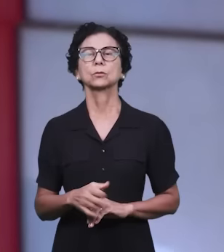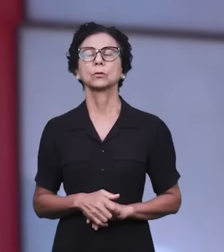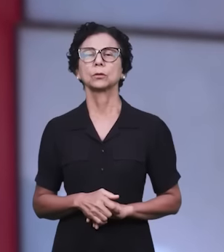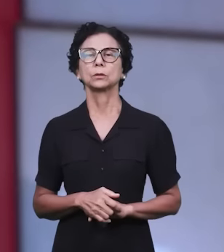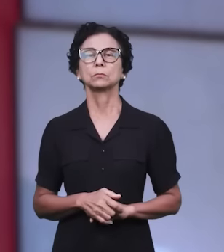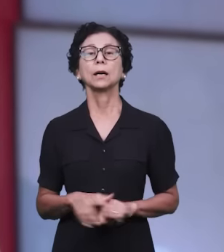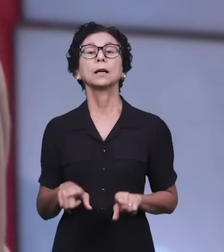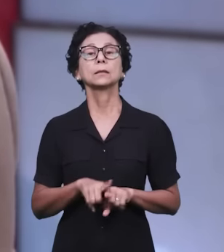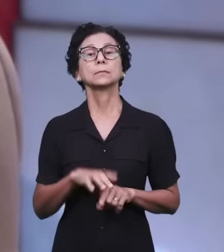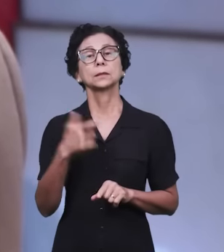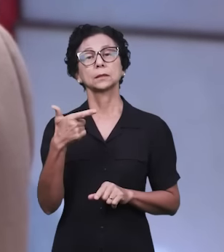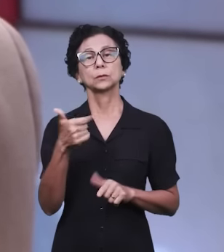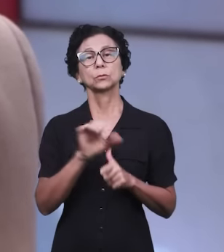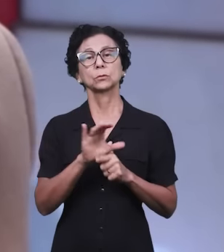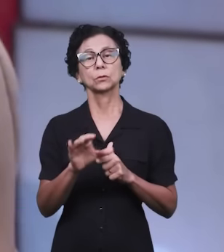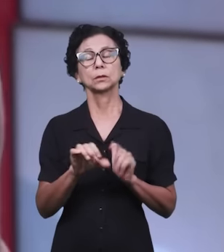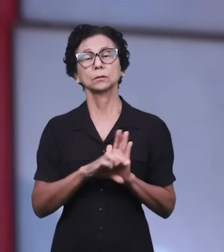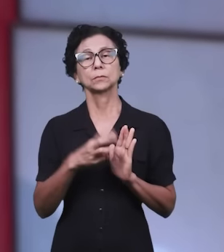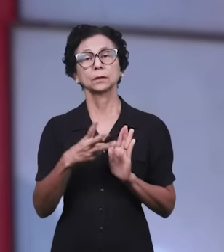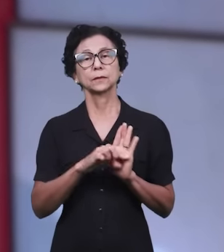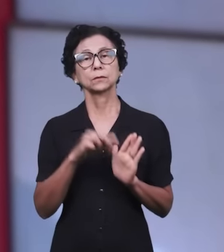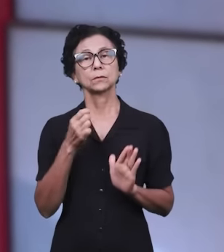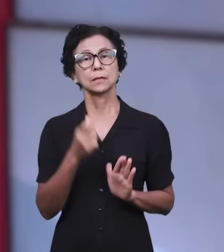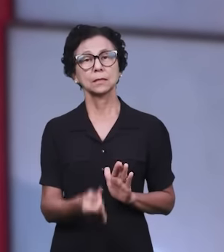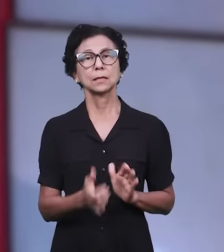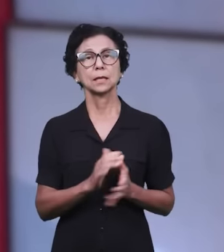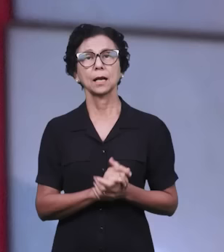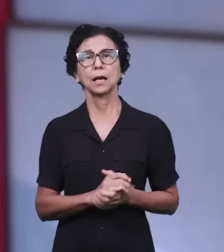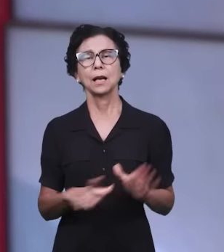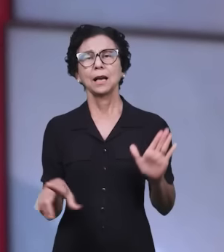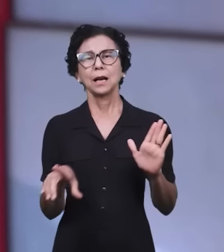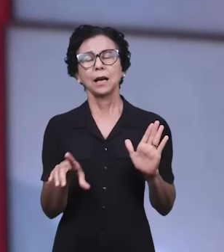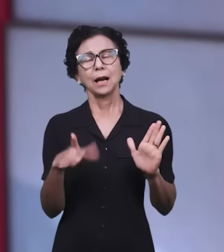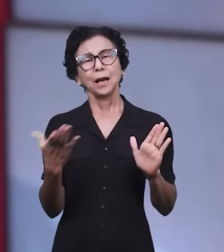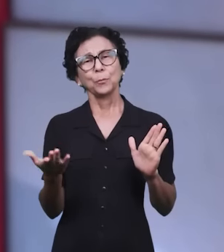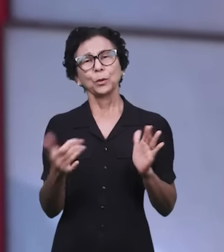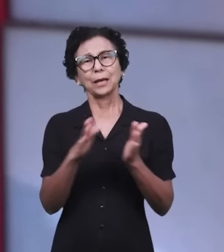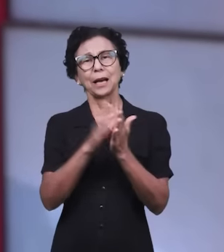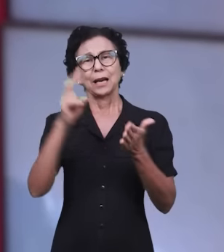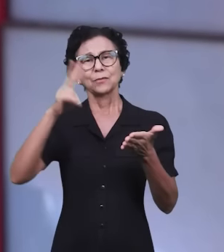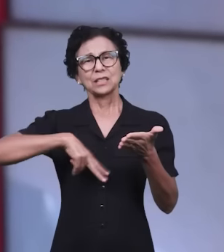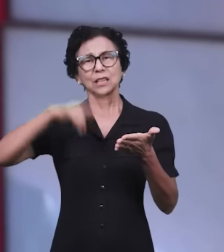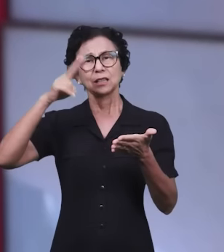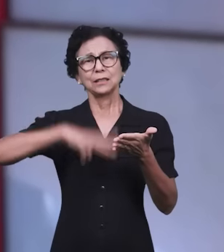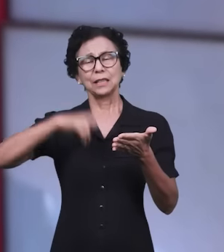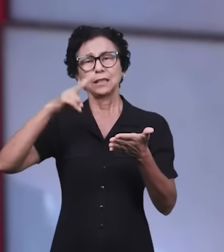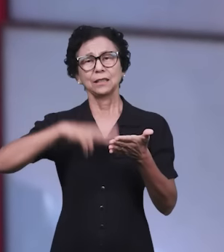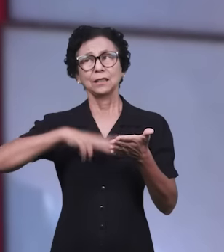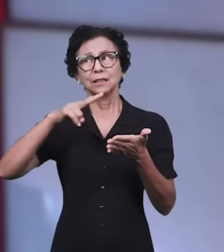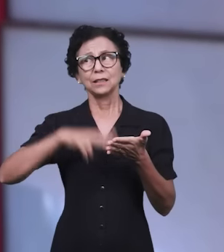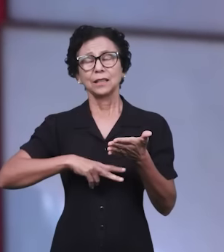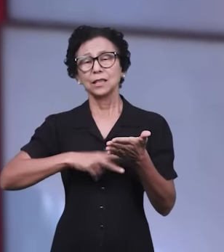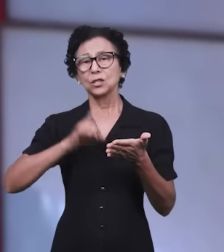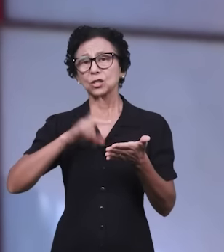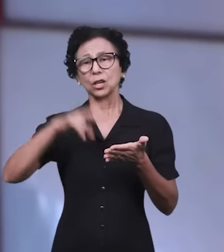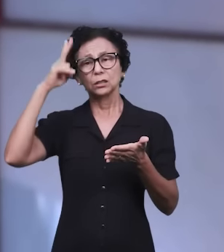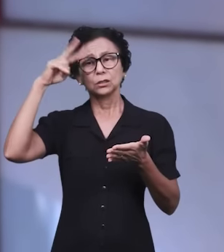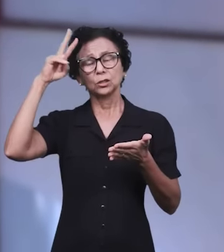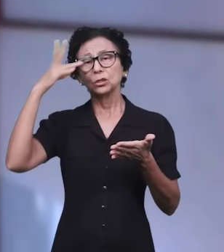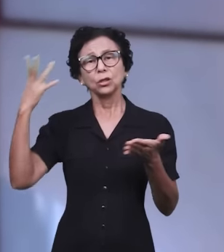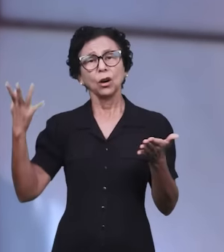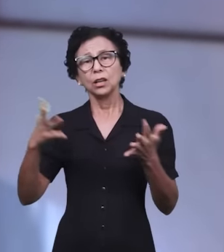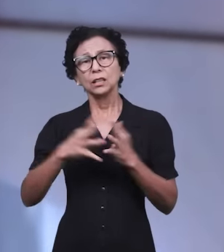2 Coríntios 3,6, diz assim, porque a letra mata. Depois os irmãos, os demais podem comentar sobre esse assunto, que se